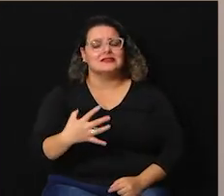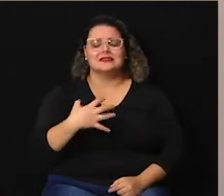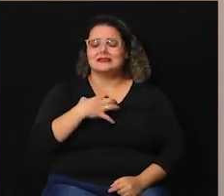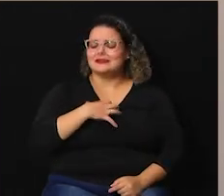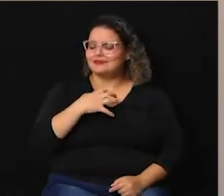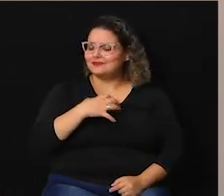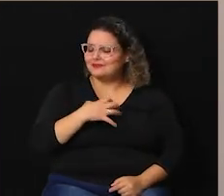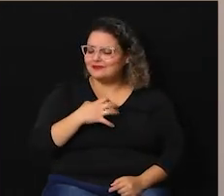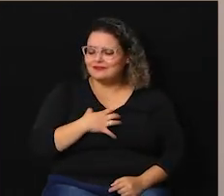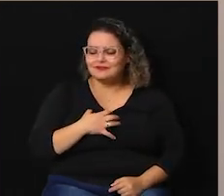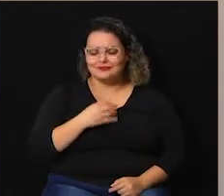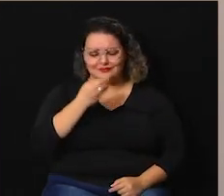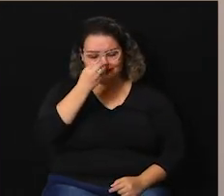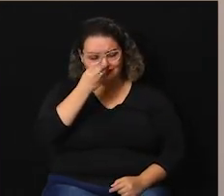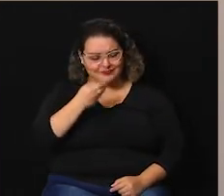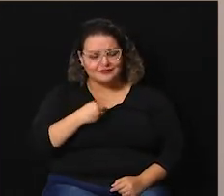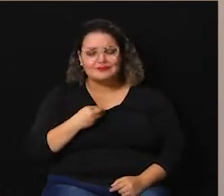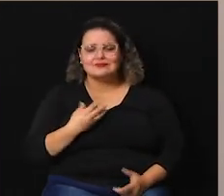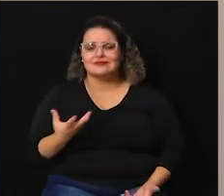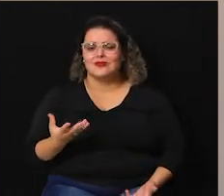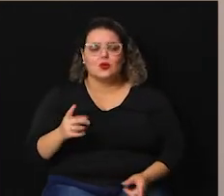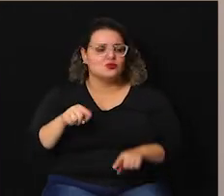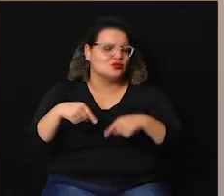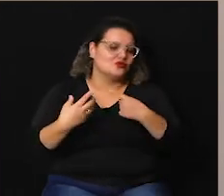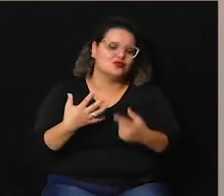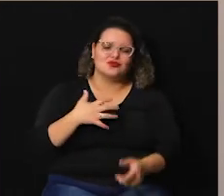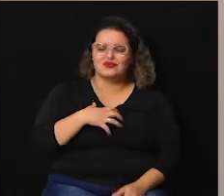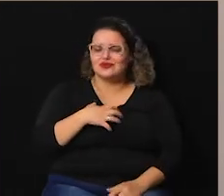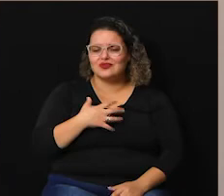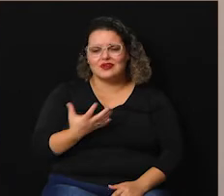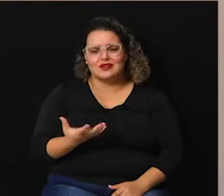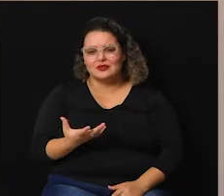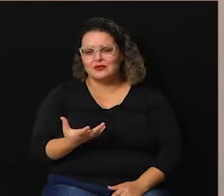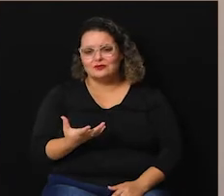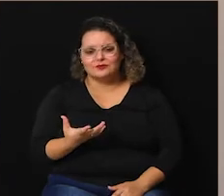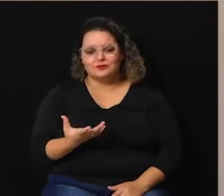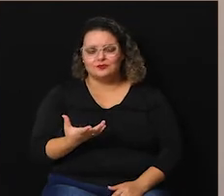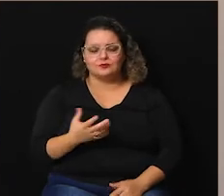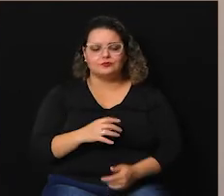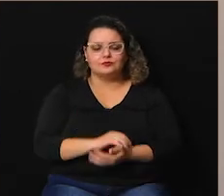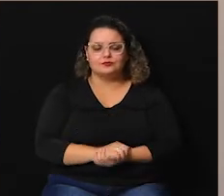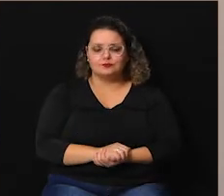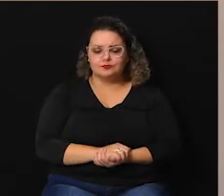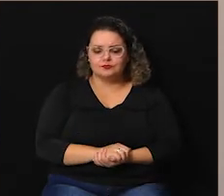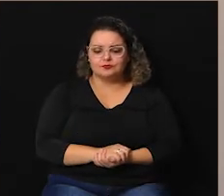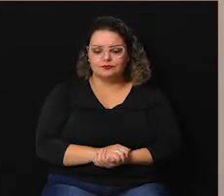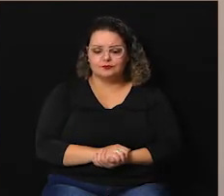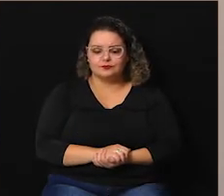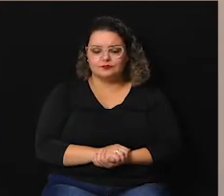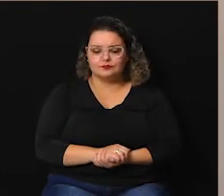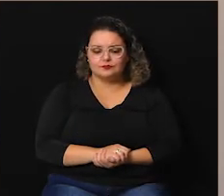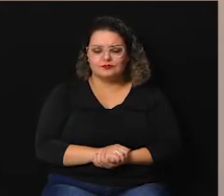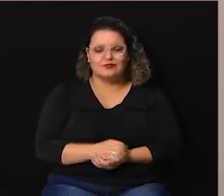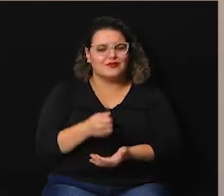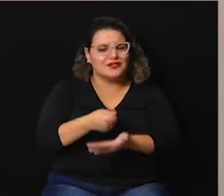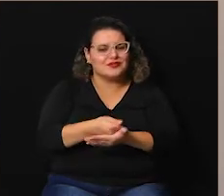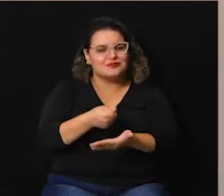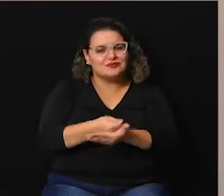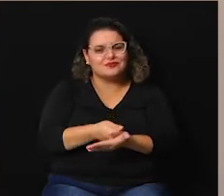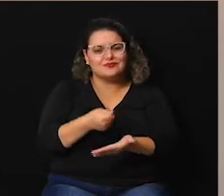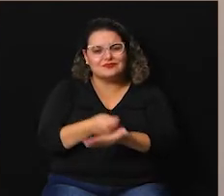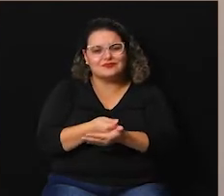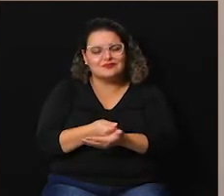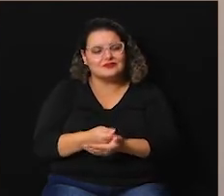se sentindo menosprezado ou, de alguma maneira, se sentindo sob pressão o